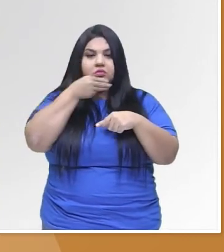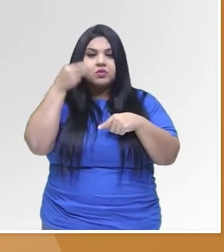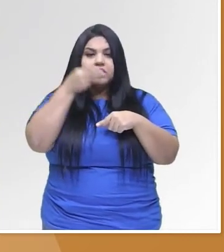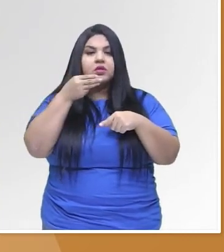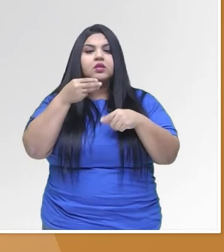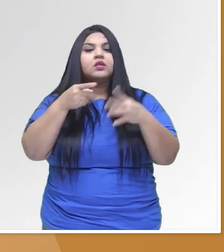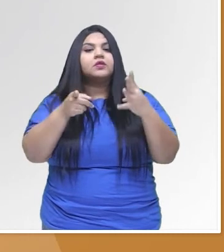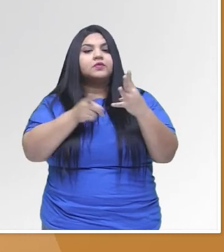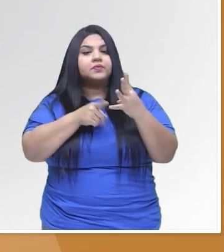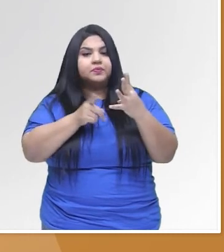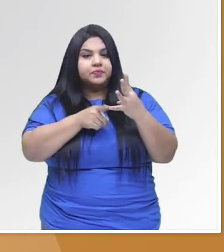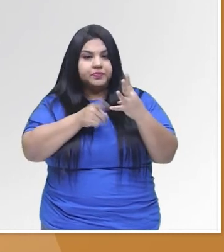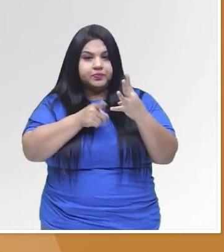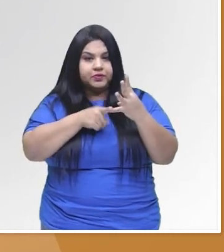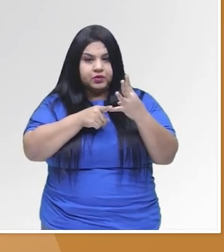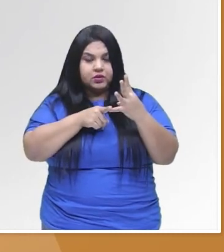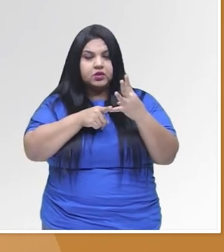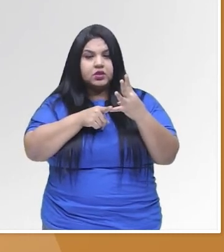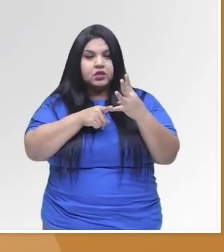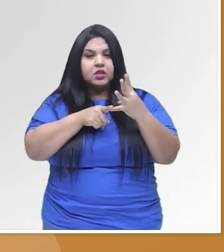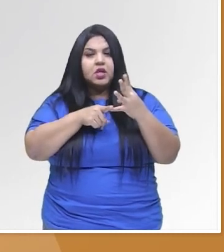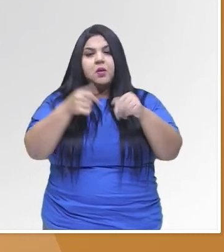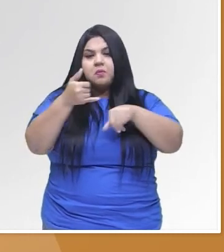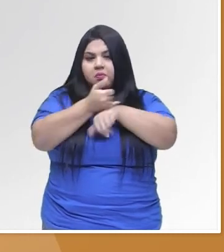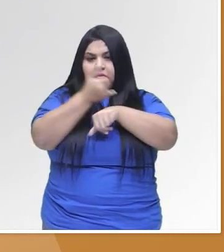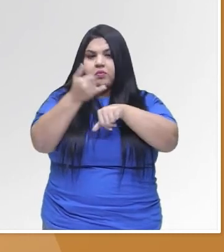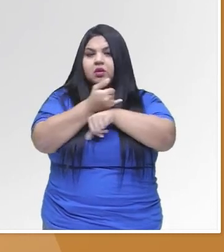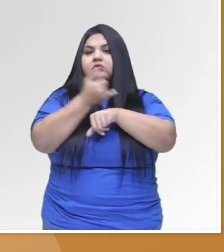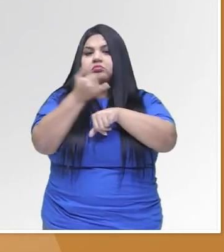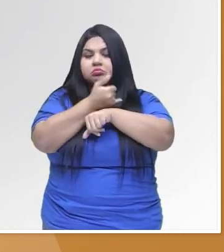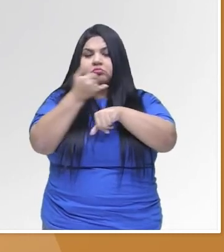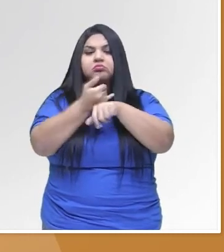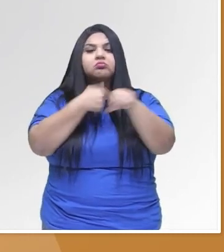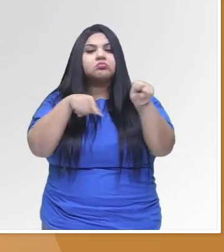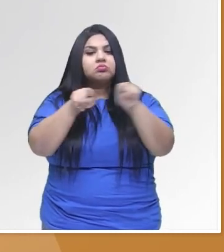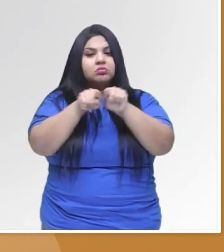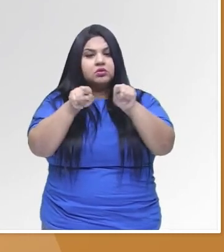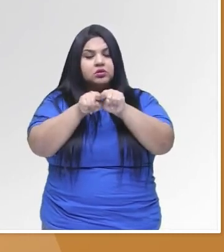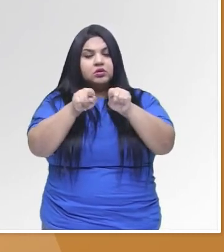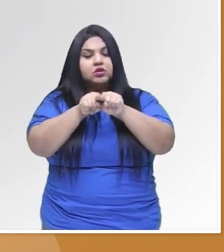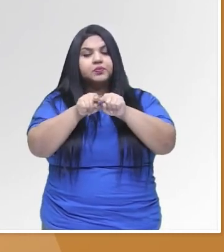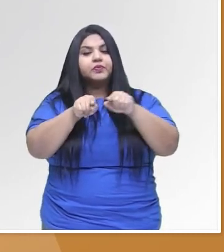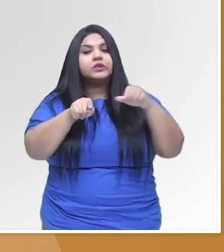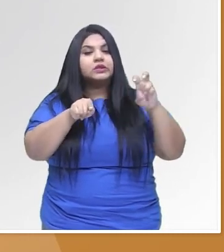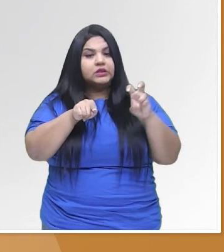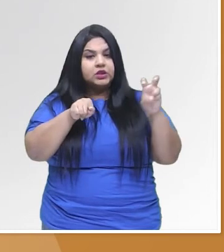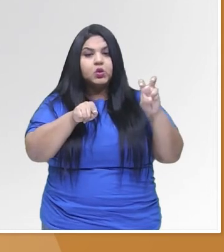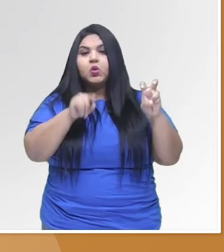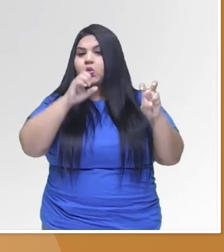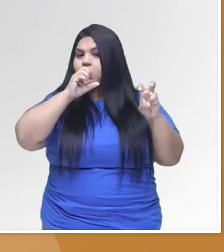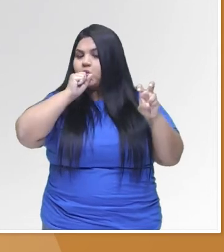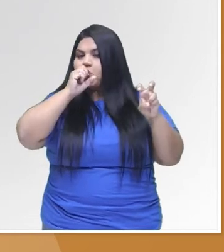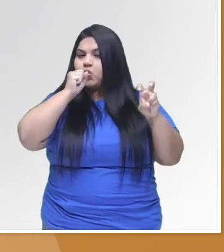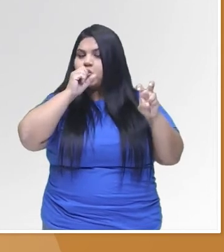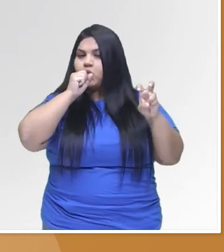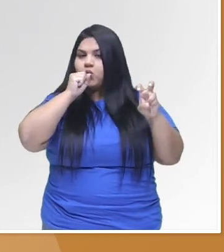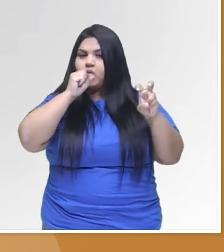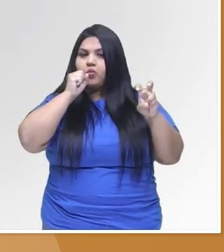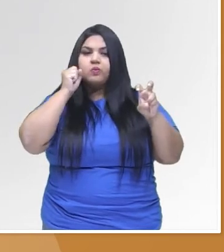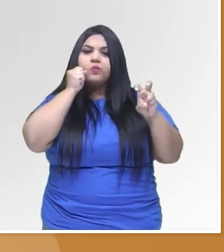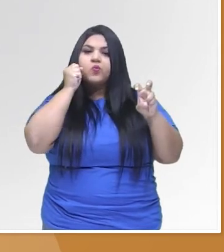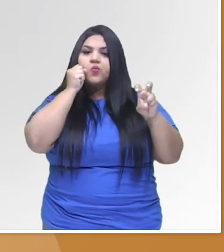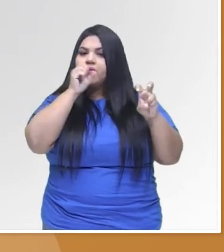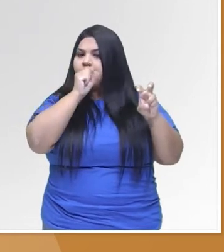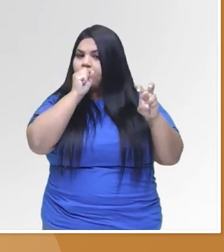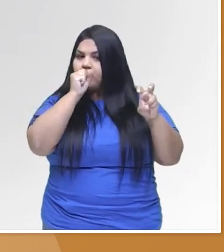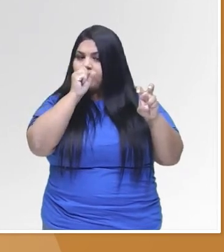Produção de metal, tá? Também. Suco de laranja, nós temos o Centro-Sul, um grande exportador de